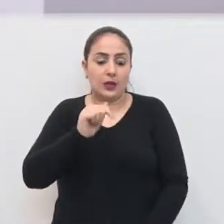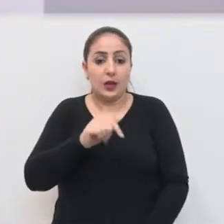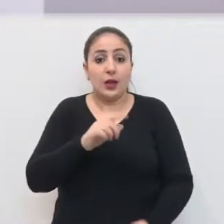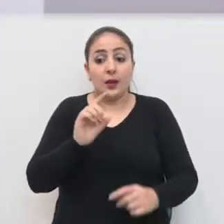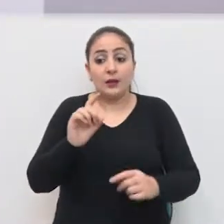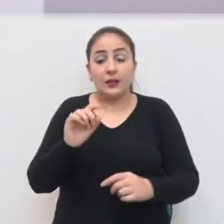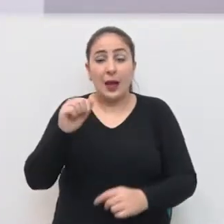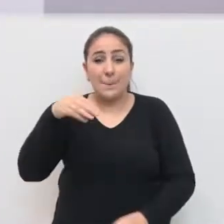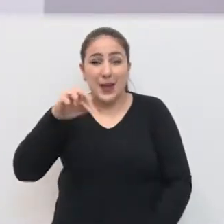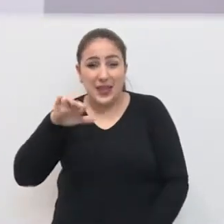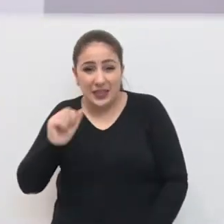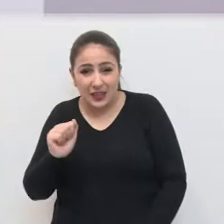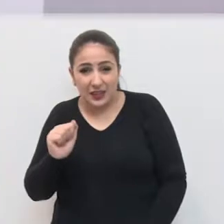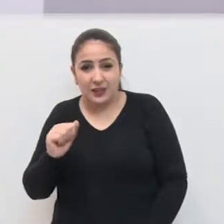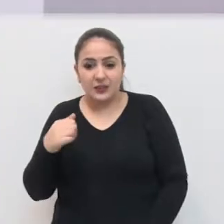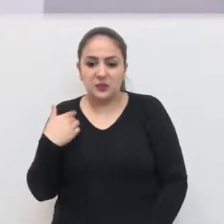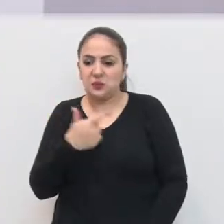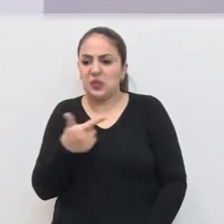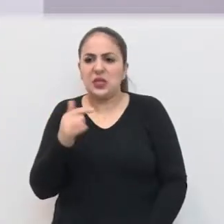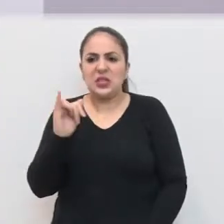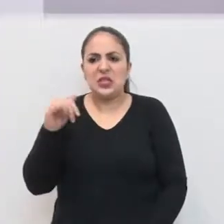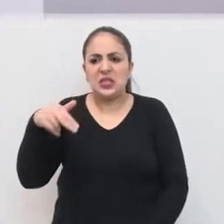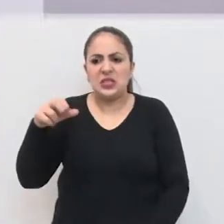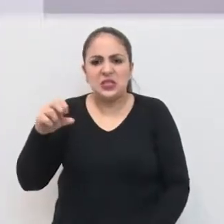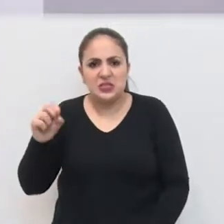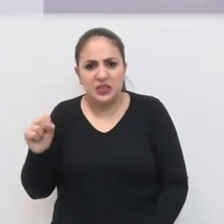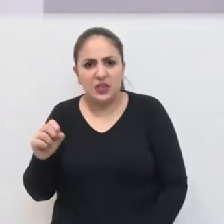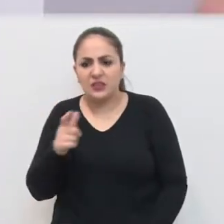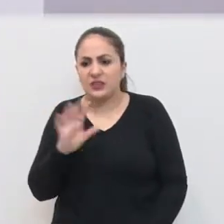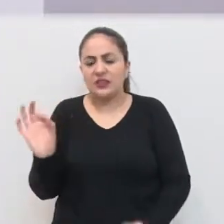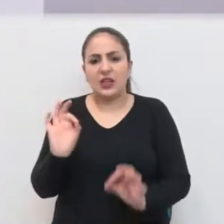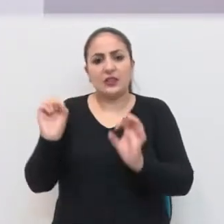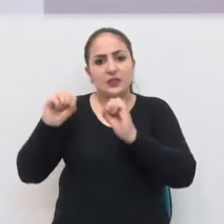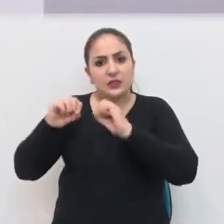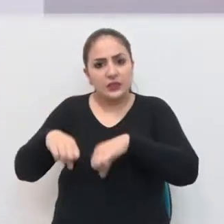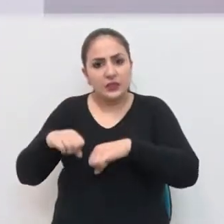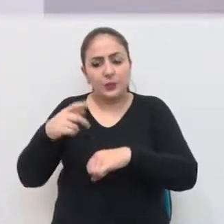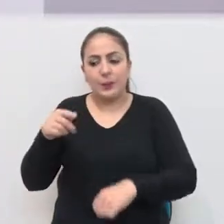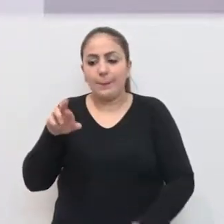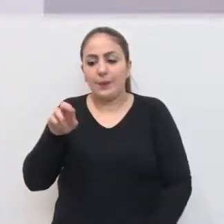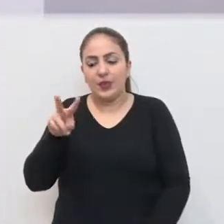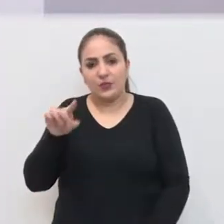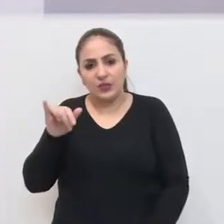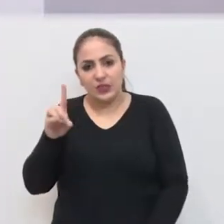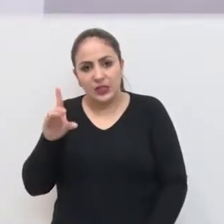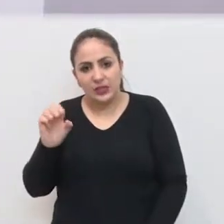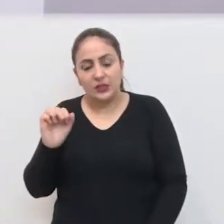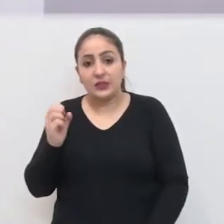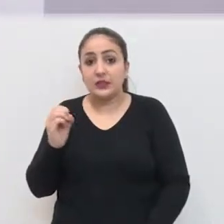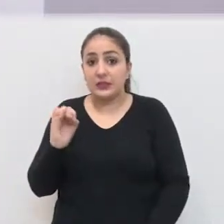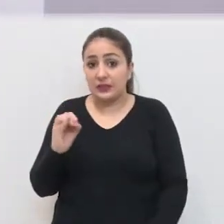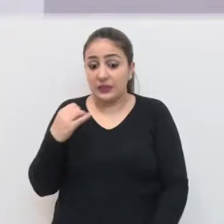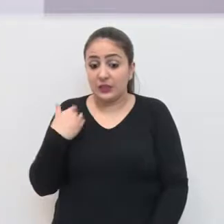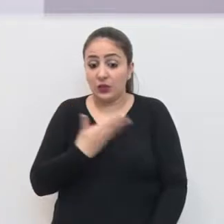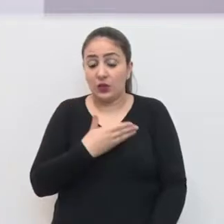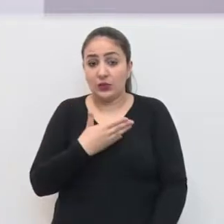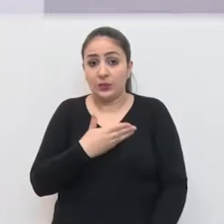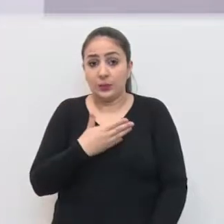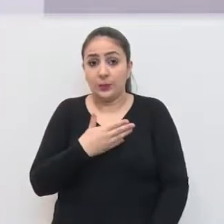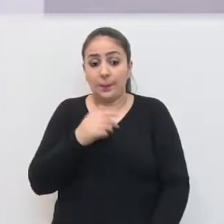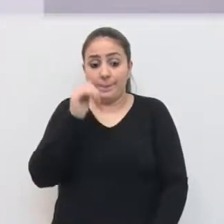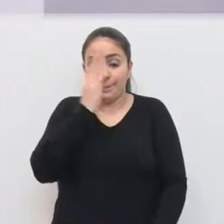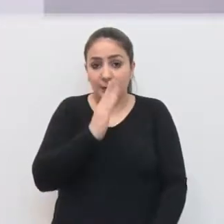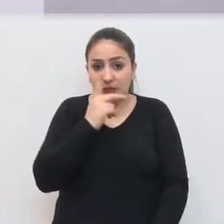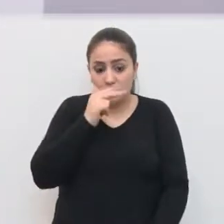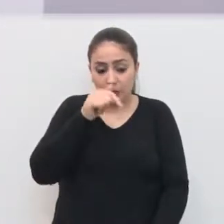sociedade lá é totalmente privada, nós não temos lá nem INSS ou nem um sistema de previdência pública. Então, quando nós entregamos em países aqui, por exemplo, da